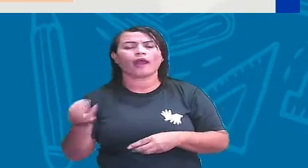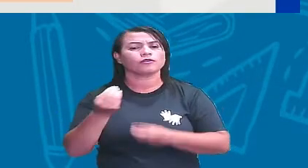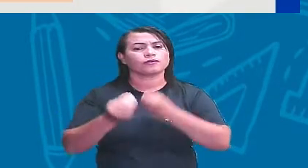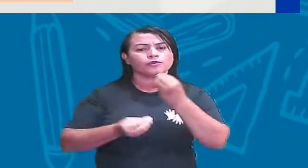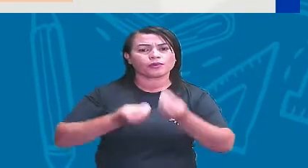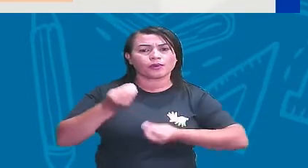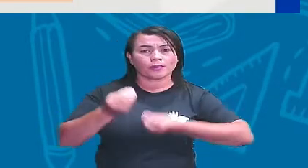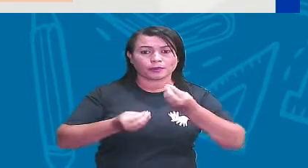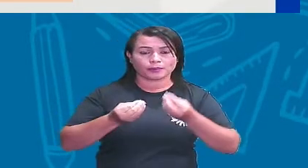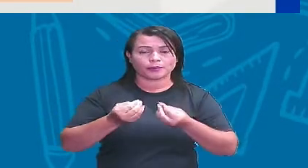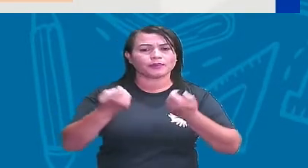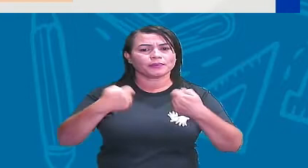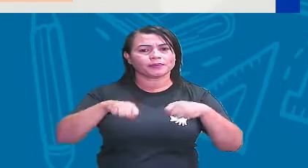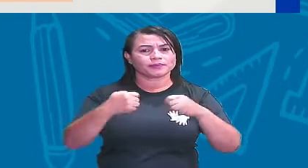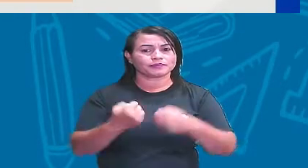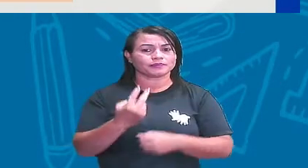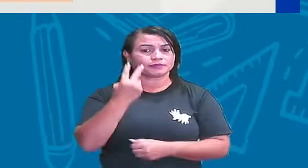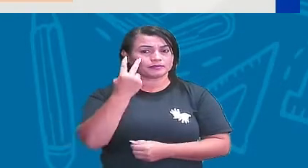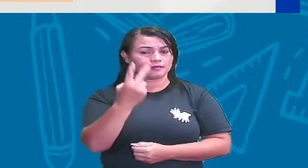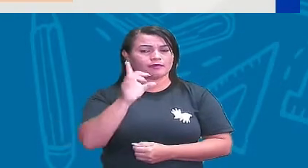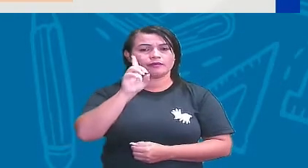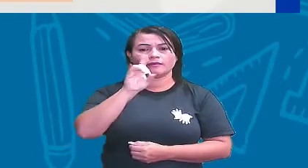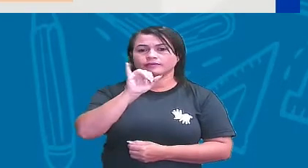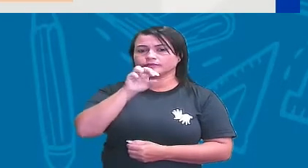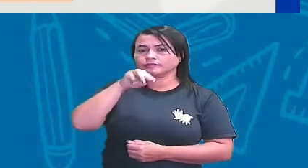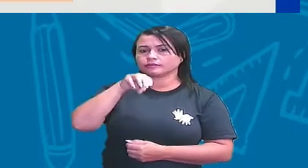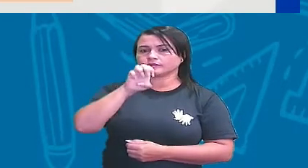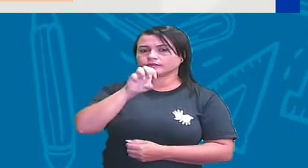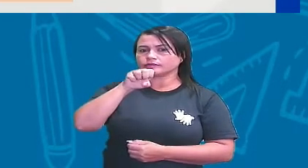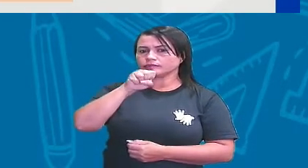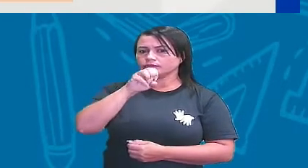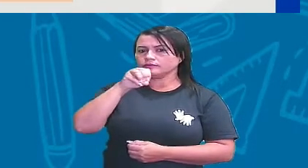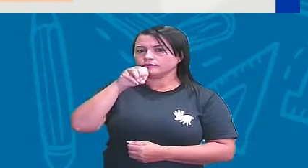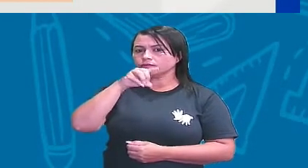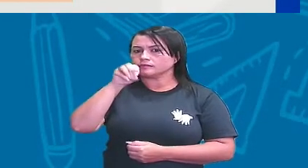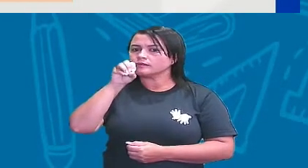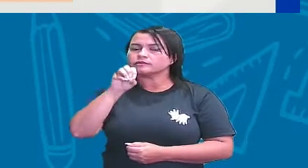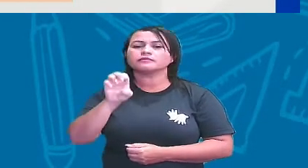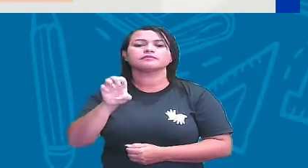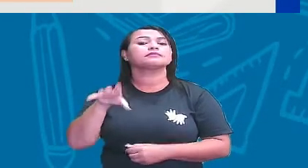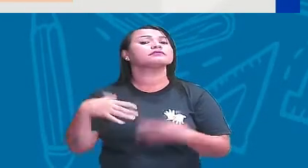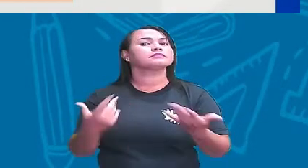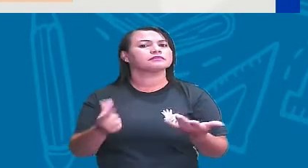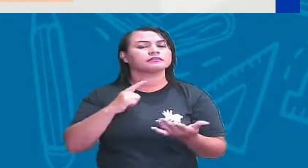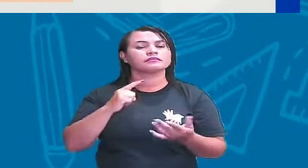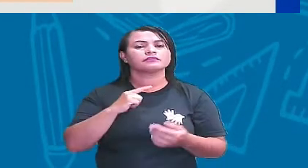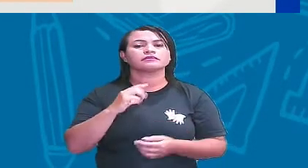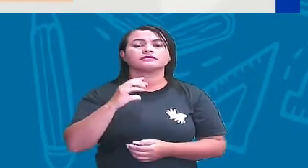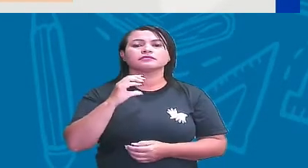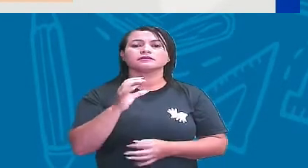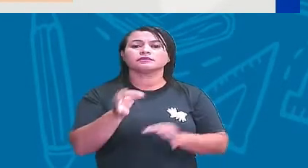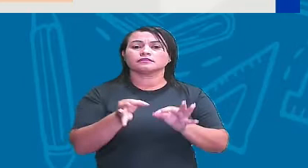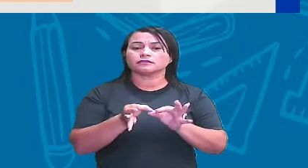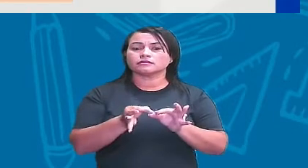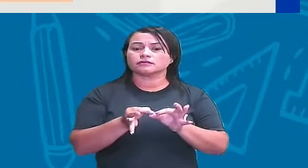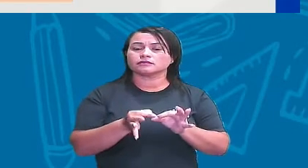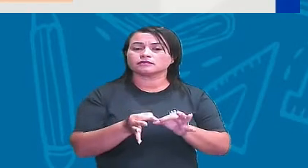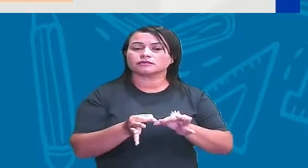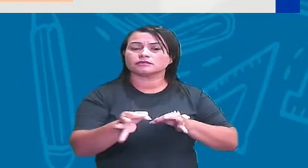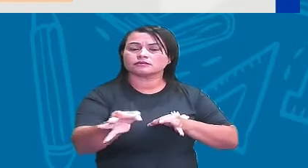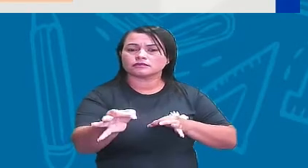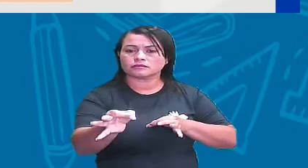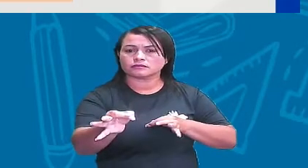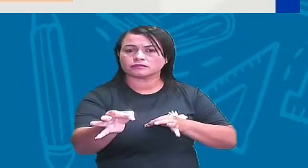trabalhamos com duas dimensões. Comprimento vezes largura ou